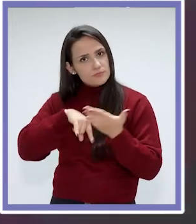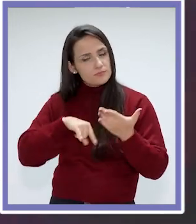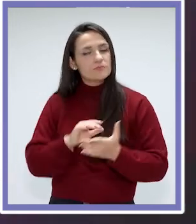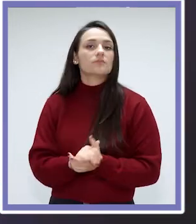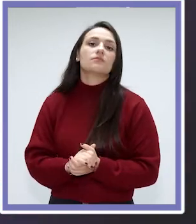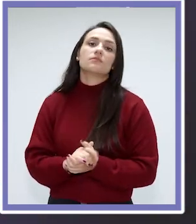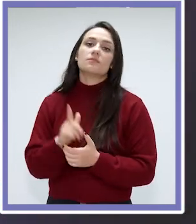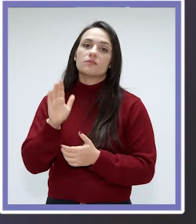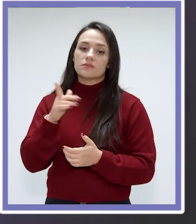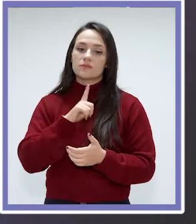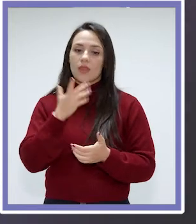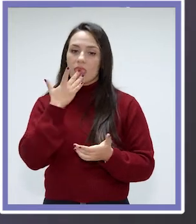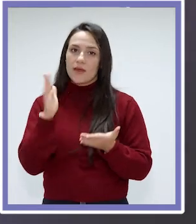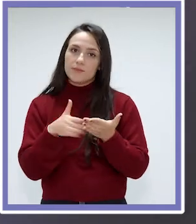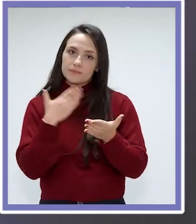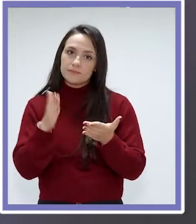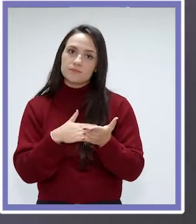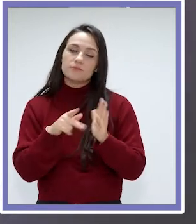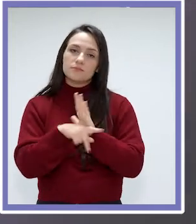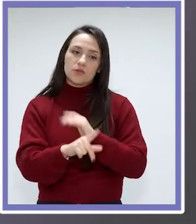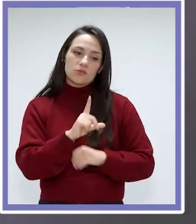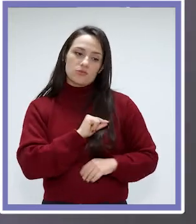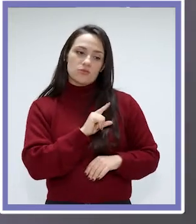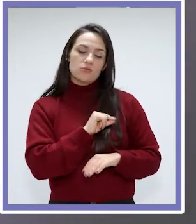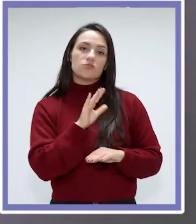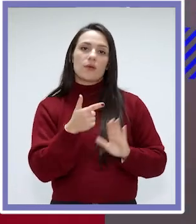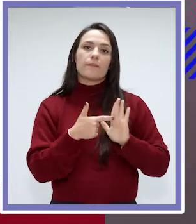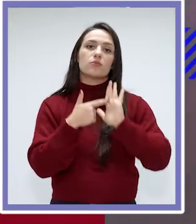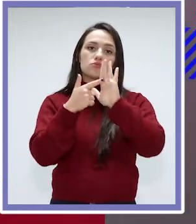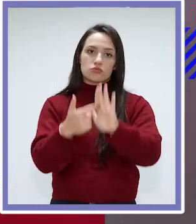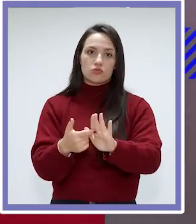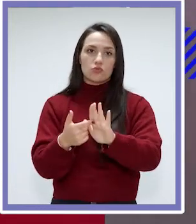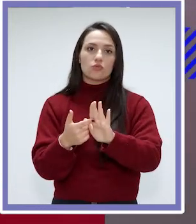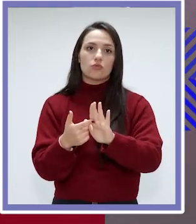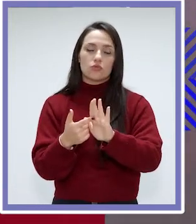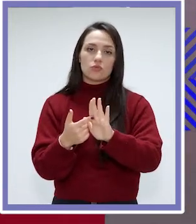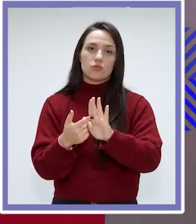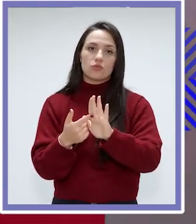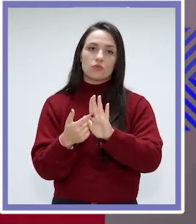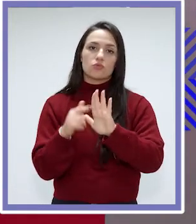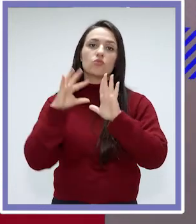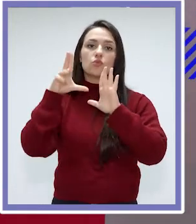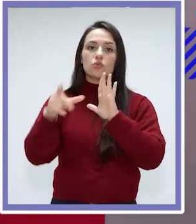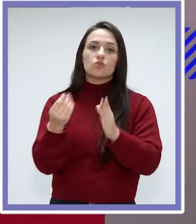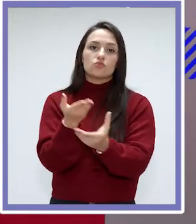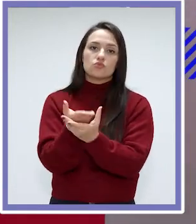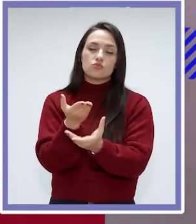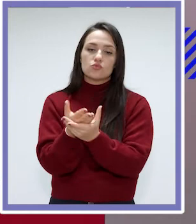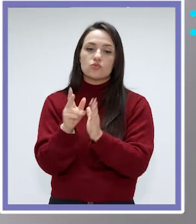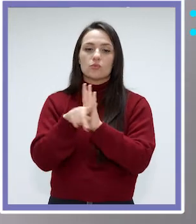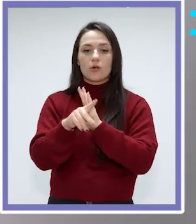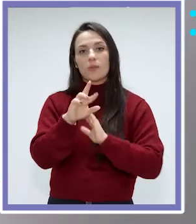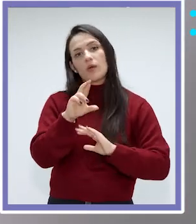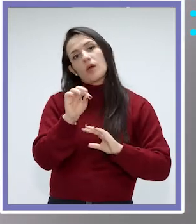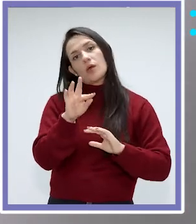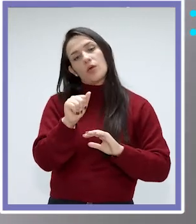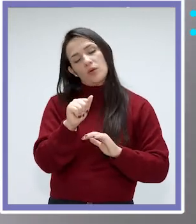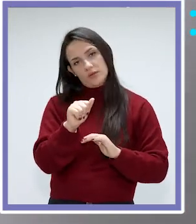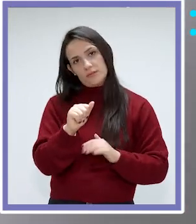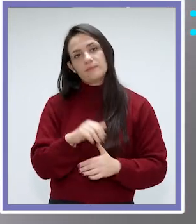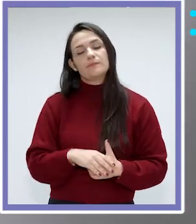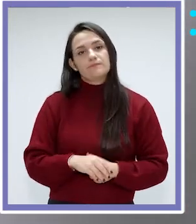para a revista Interações, a UCDB já publicou um dossiê só sobre o estudo da rota.